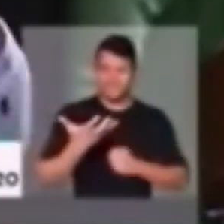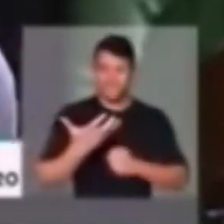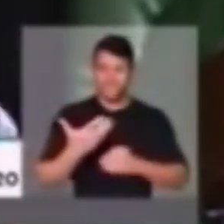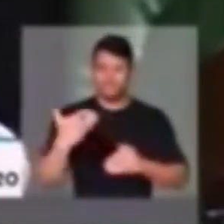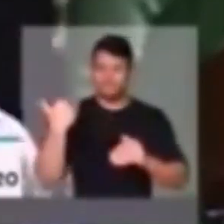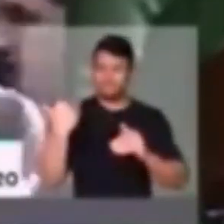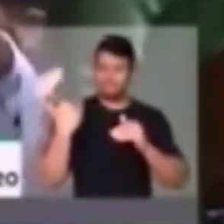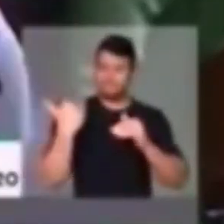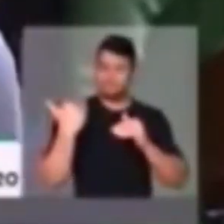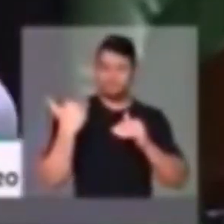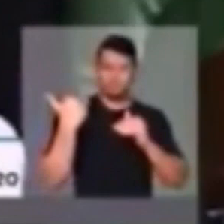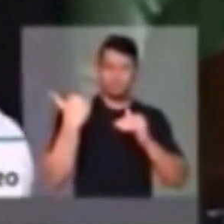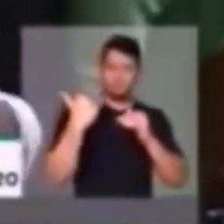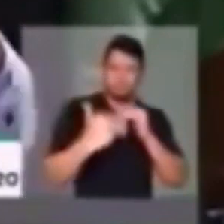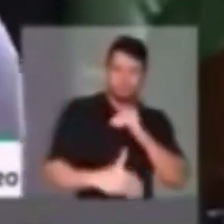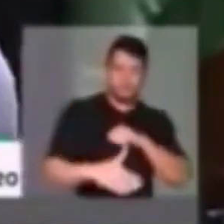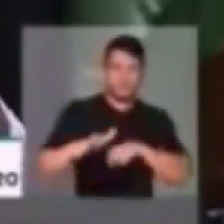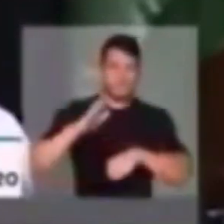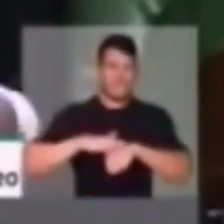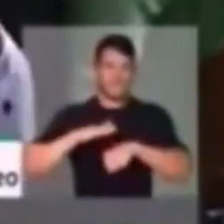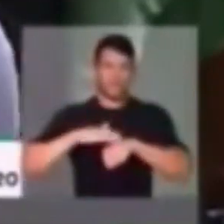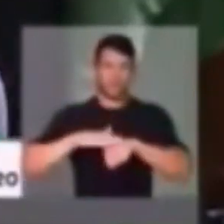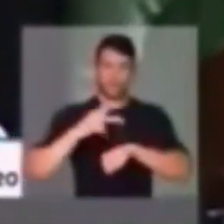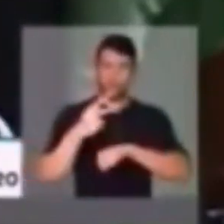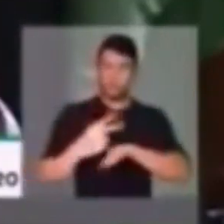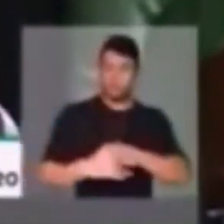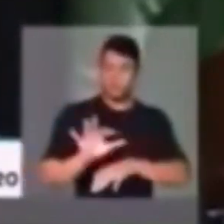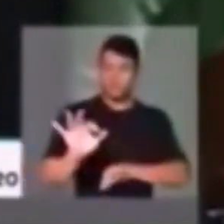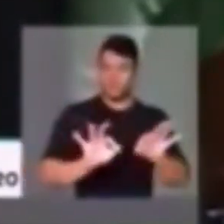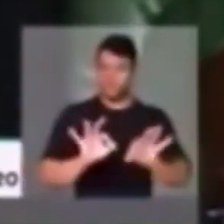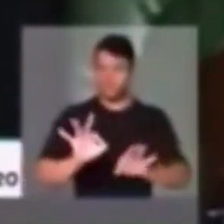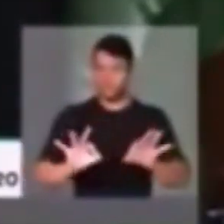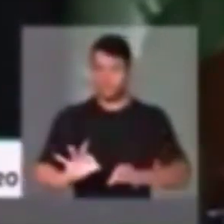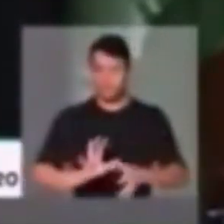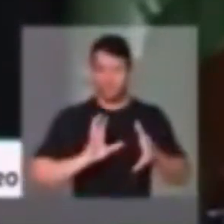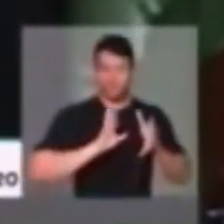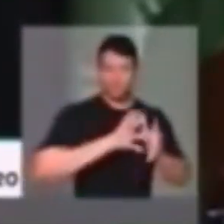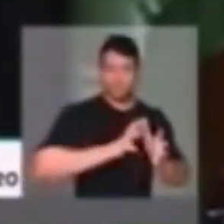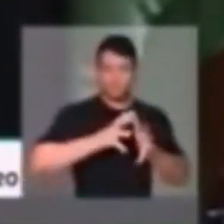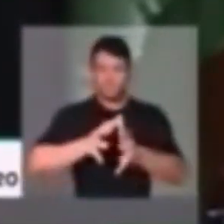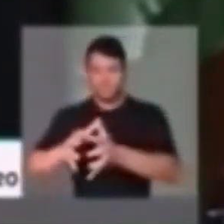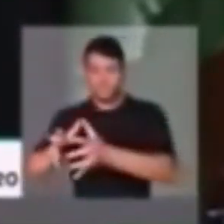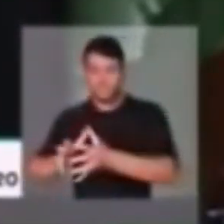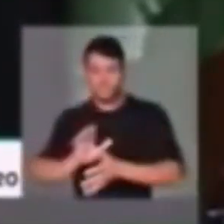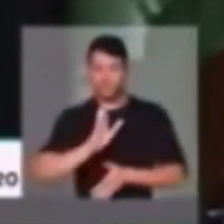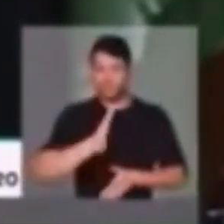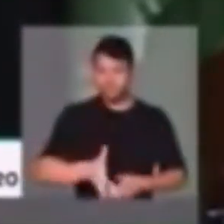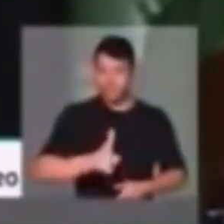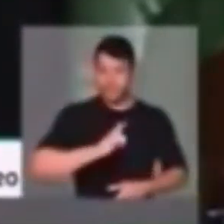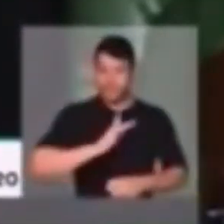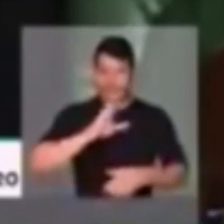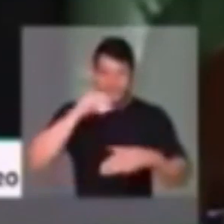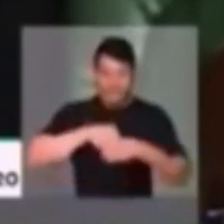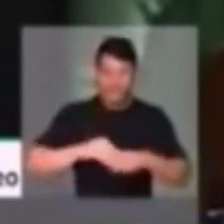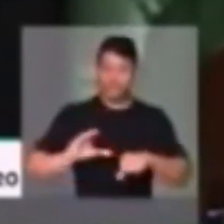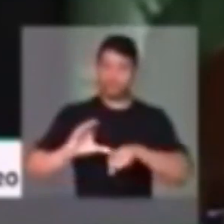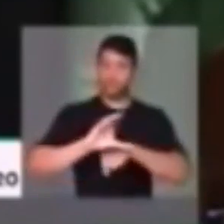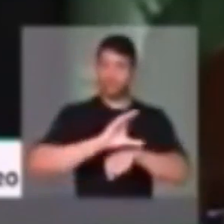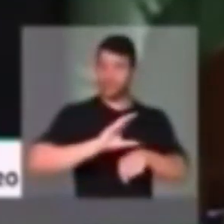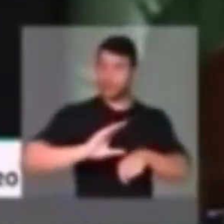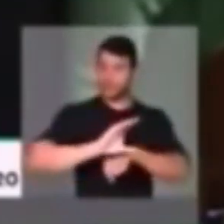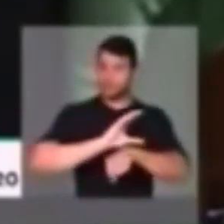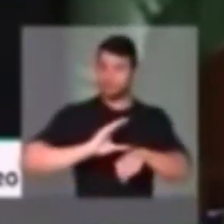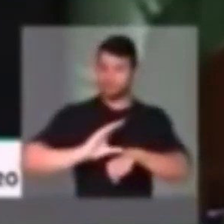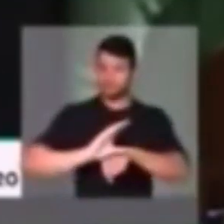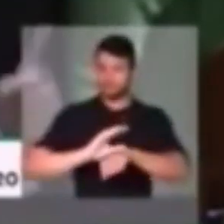a autonomia da organização dos partidos políticos nos temos inscritos na constituição federal